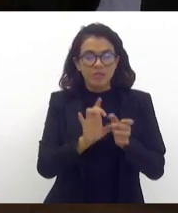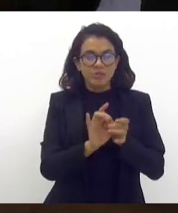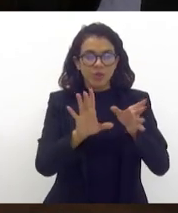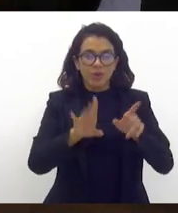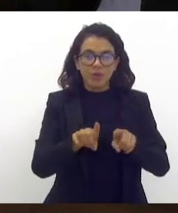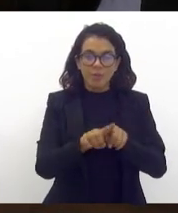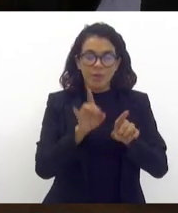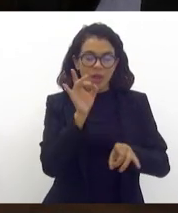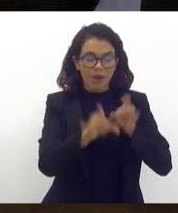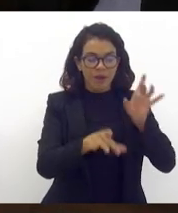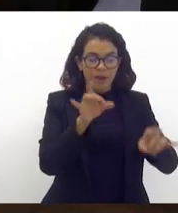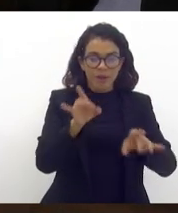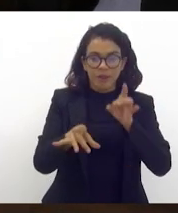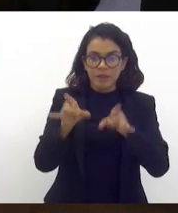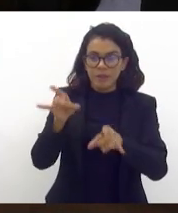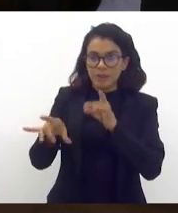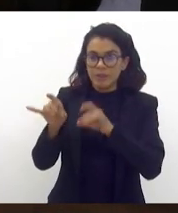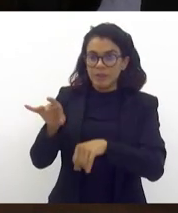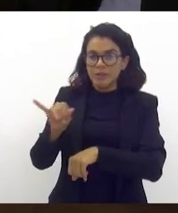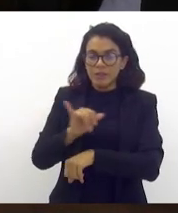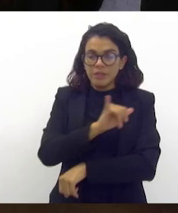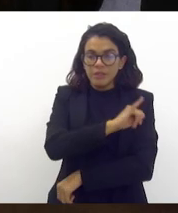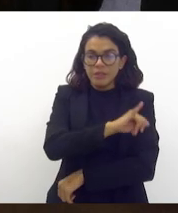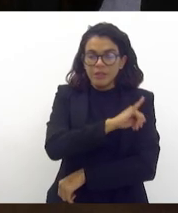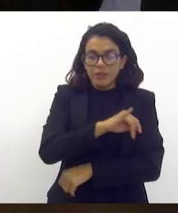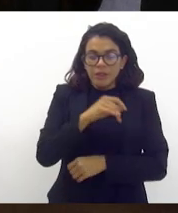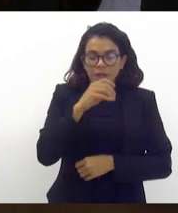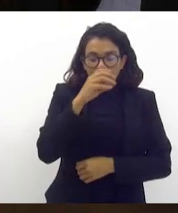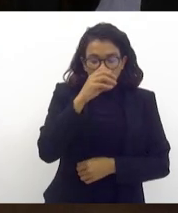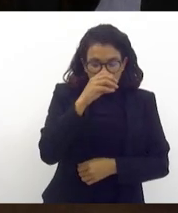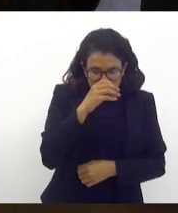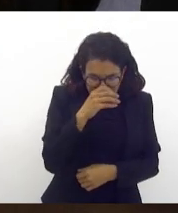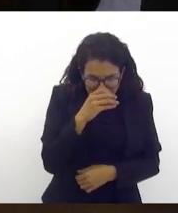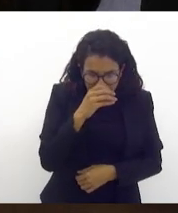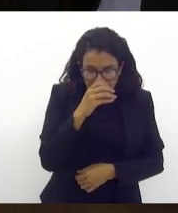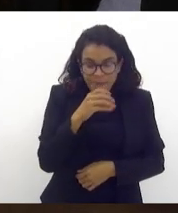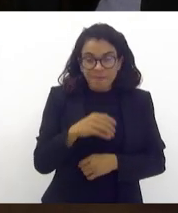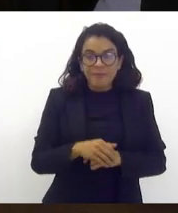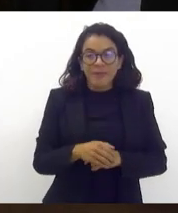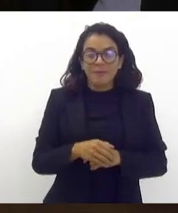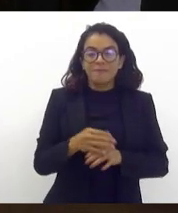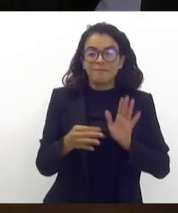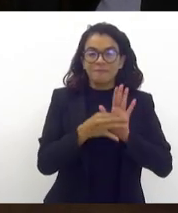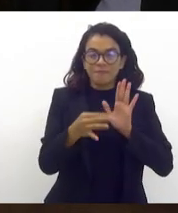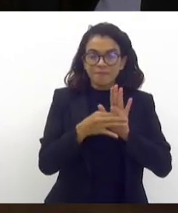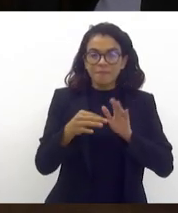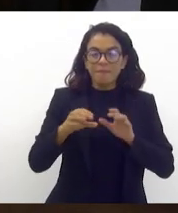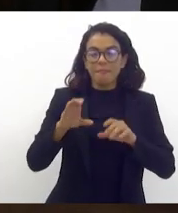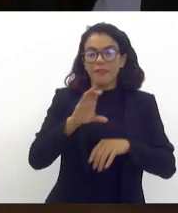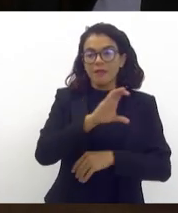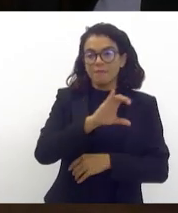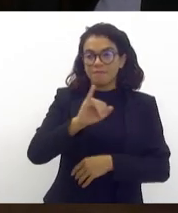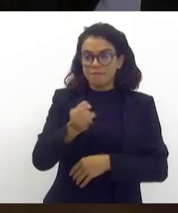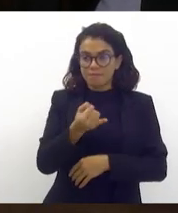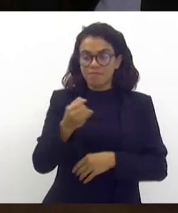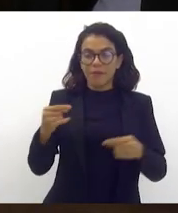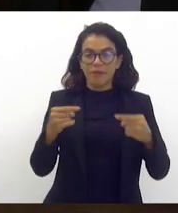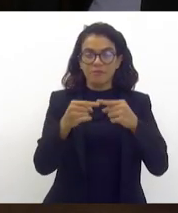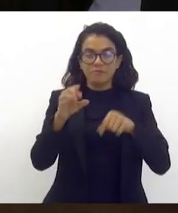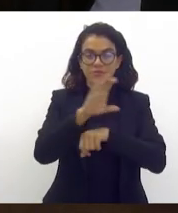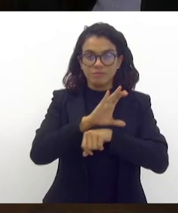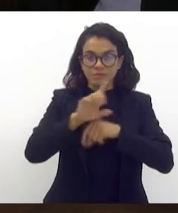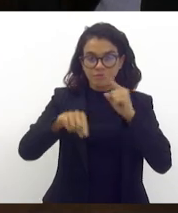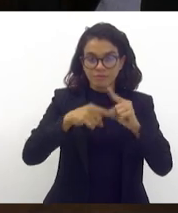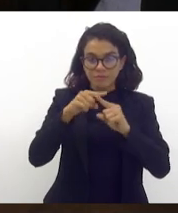do Rio de Janeiro e dá outras providências. Pareceres das comissões Constituição e Justiça pela constitucionalidade